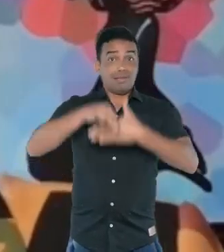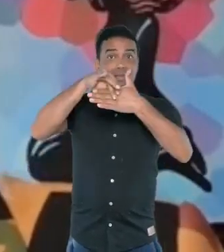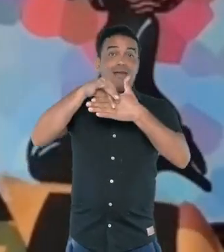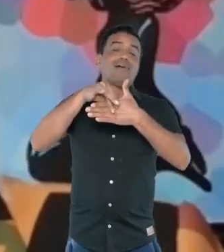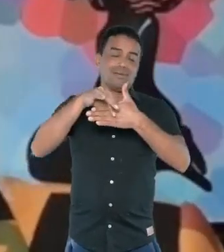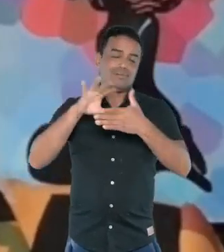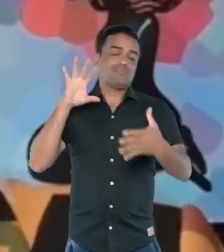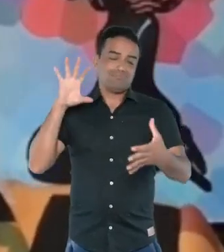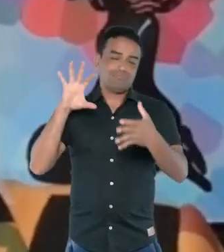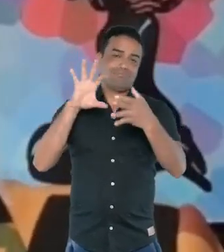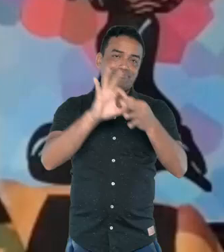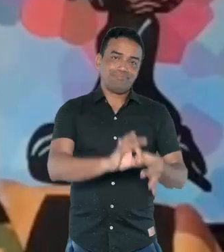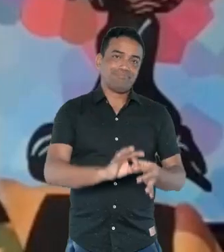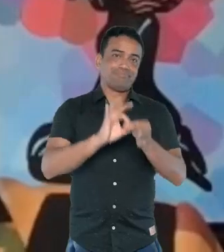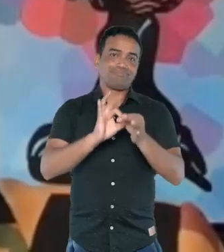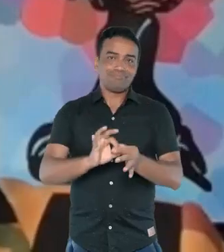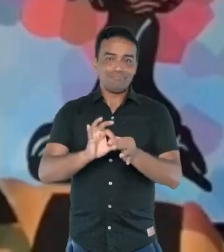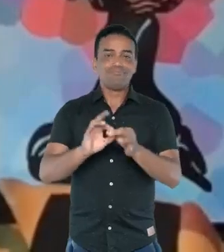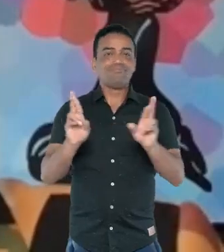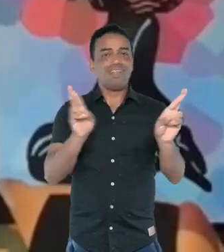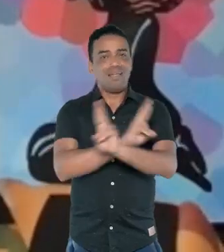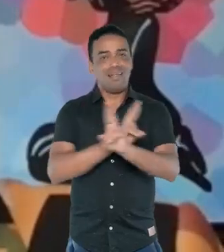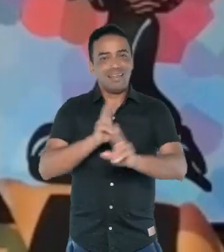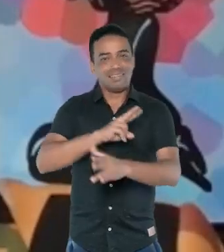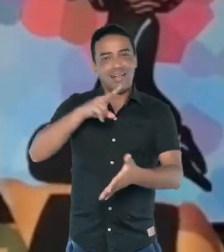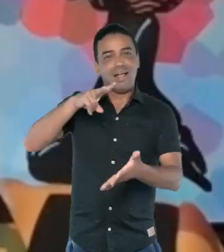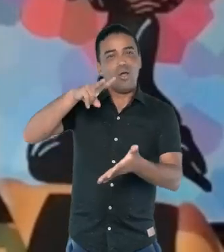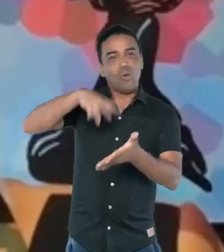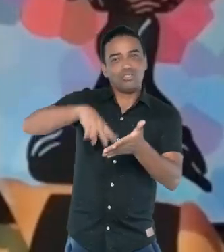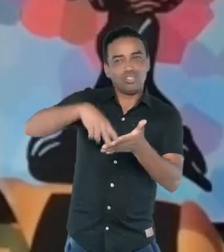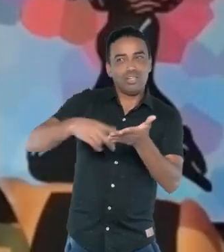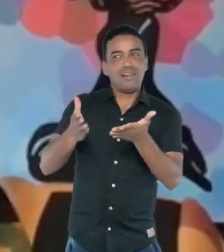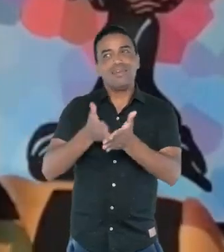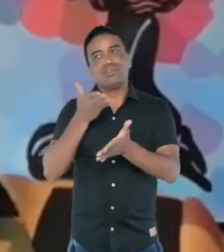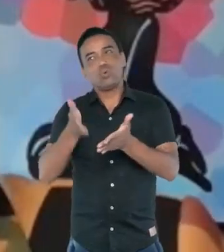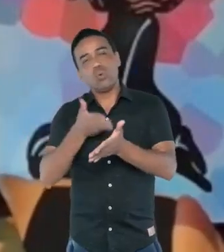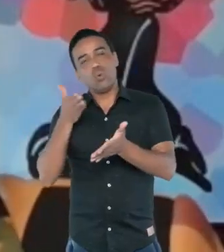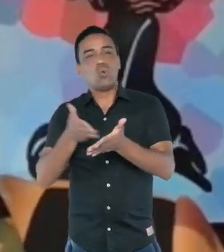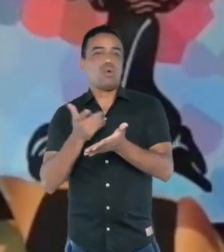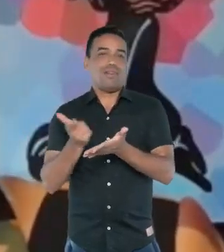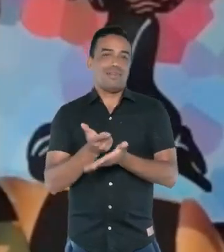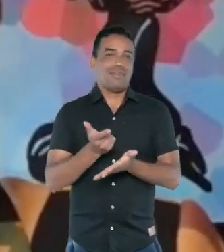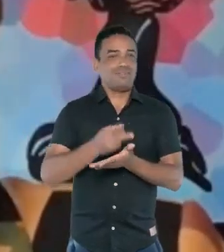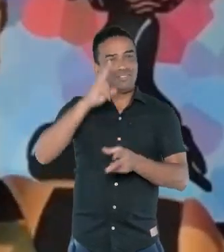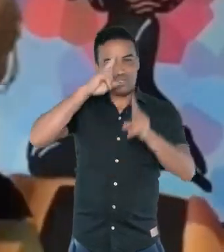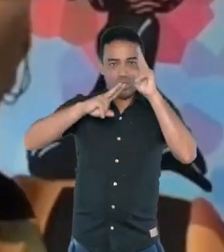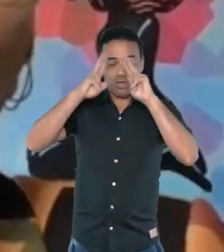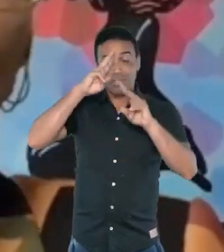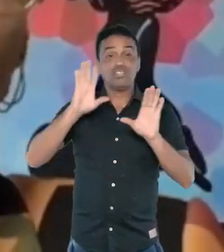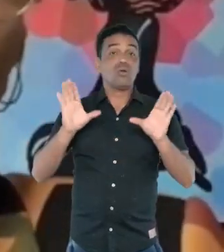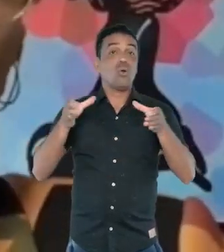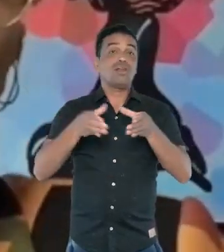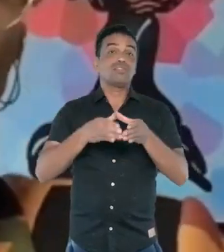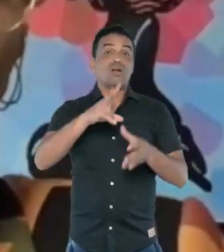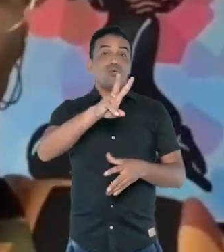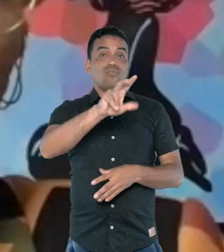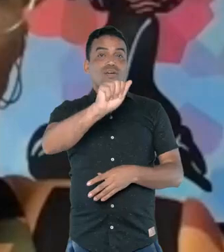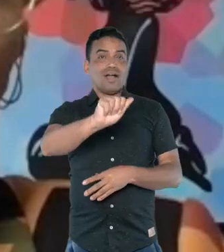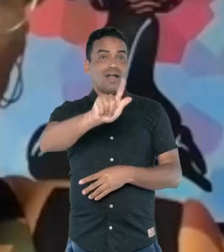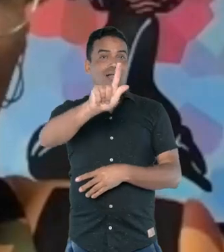essa relação com os livros e com as histórias. Então, tinha a coleção Vagalume,